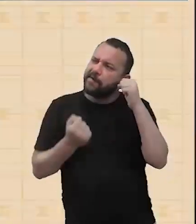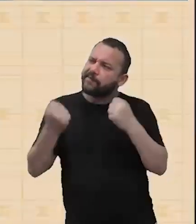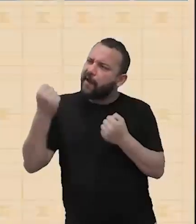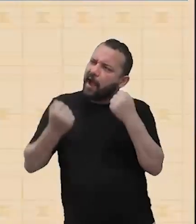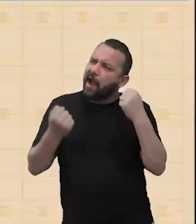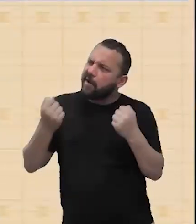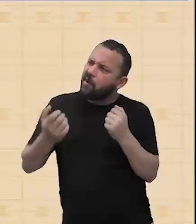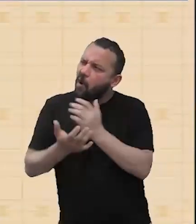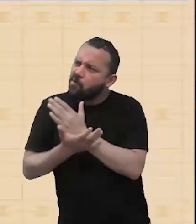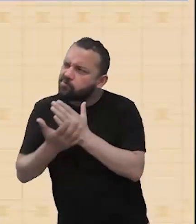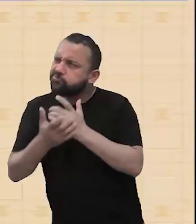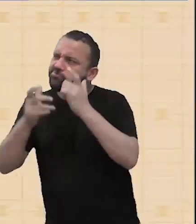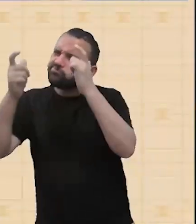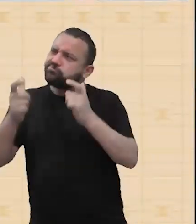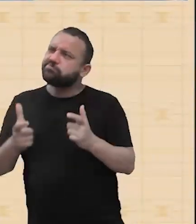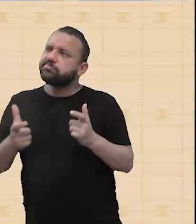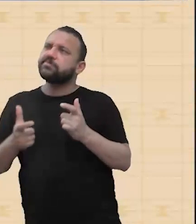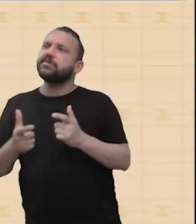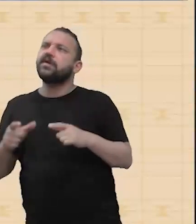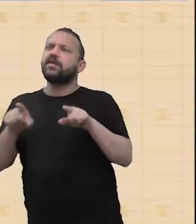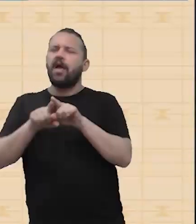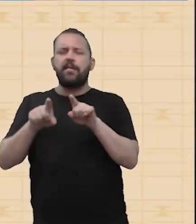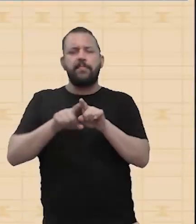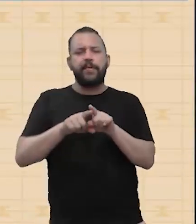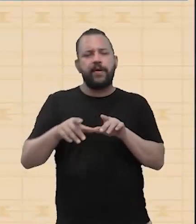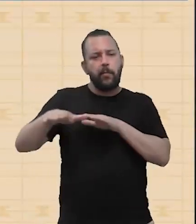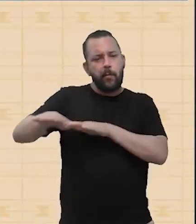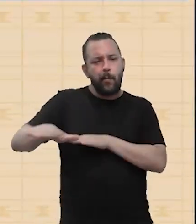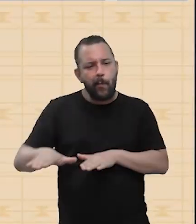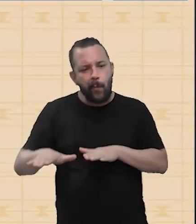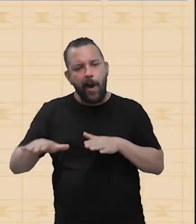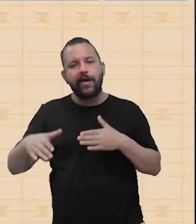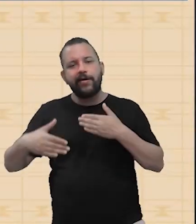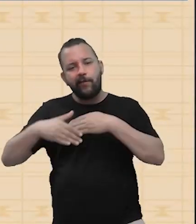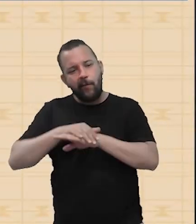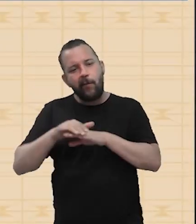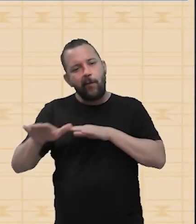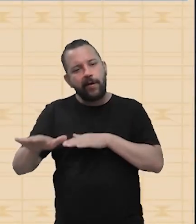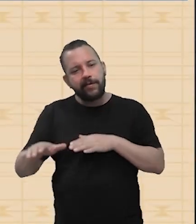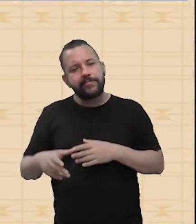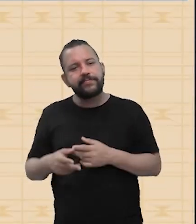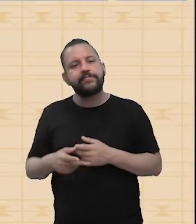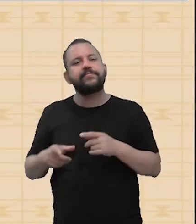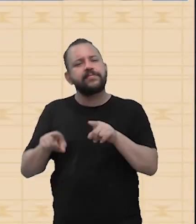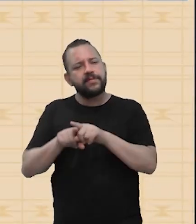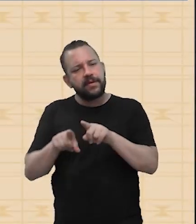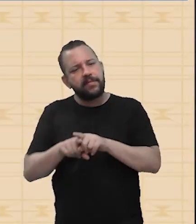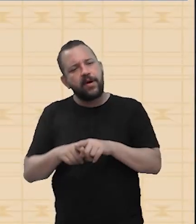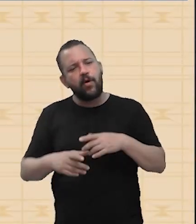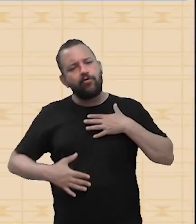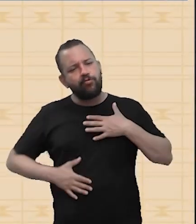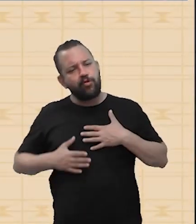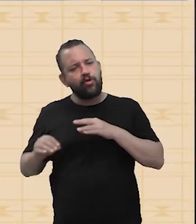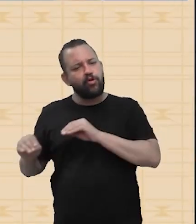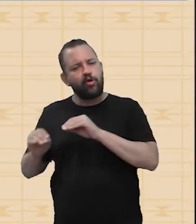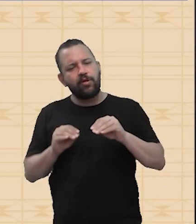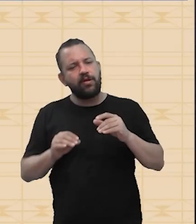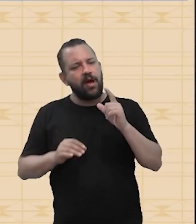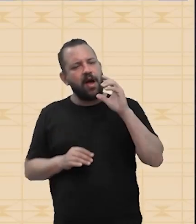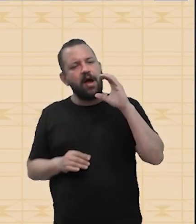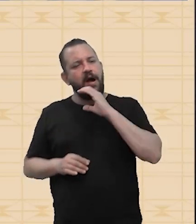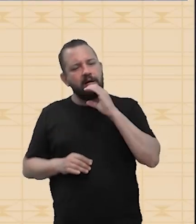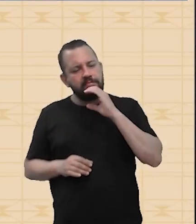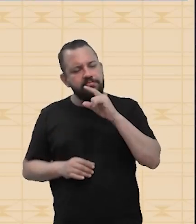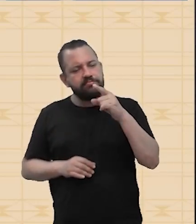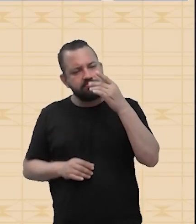galpões, em alguns estacionamentos, que é exatamente para que haja propagação de calor por convecção. Então é importante você entender que a